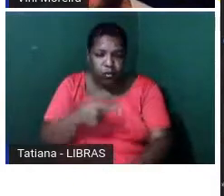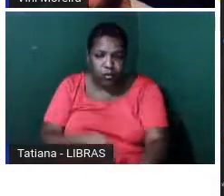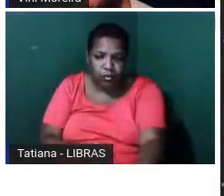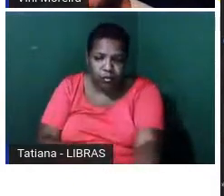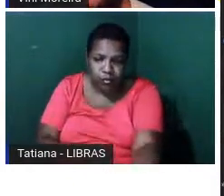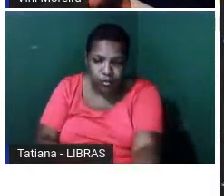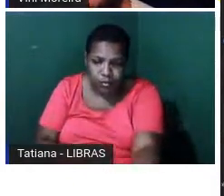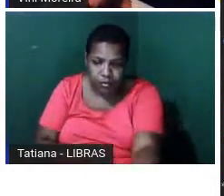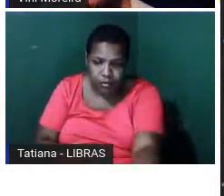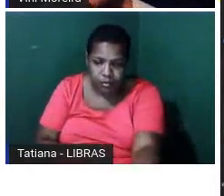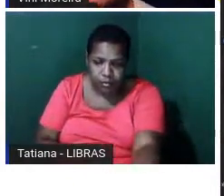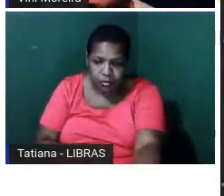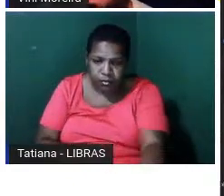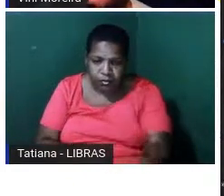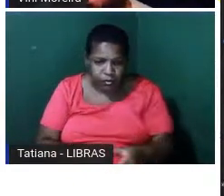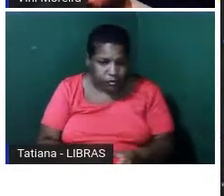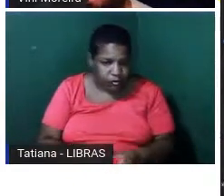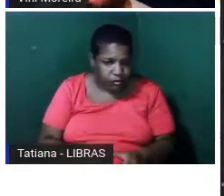interrompa